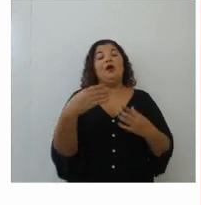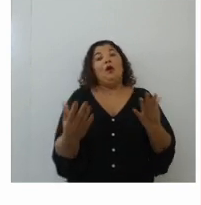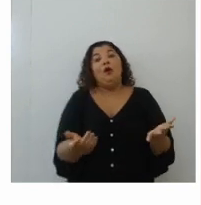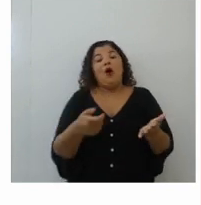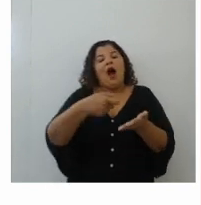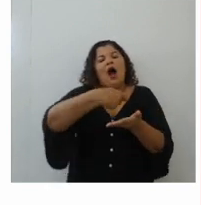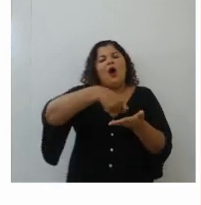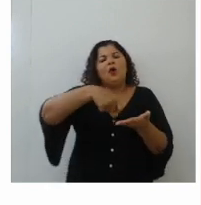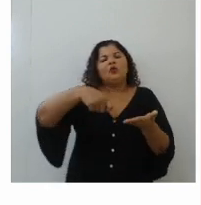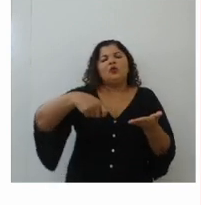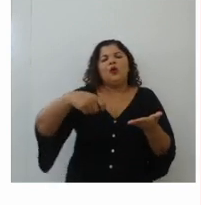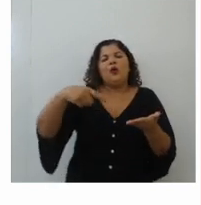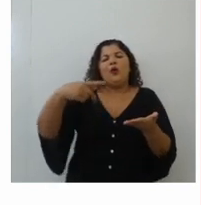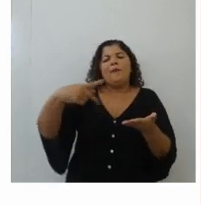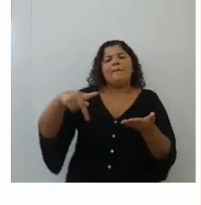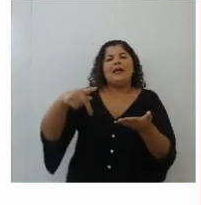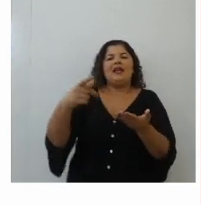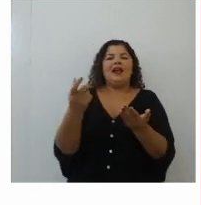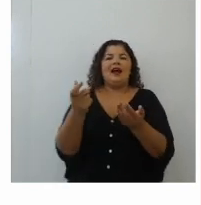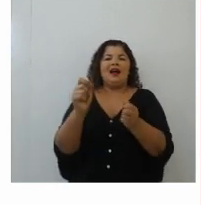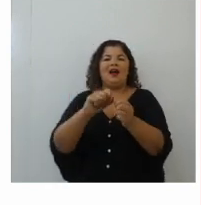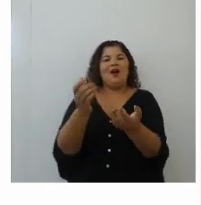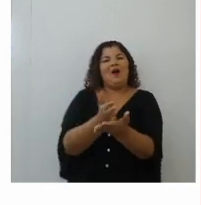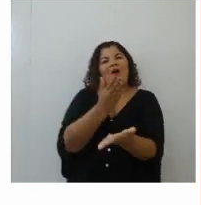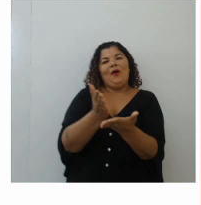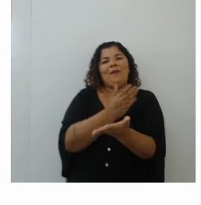pela obra. Olha que legal.